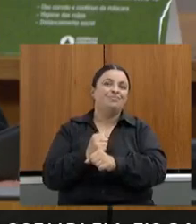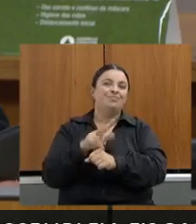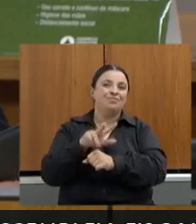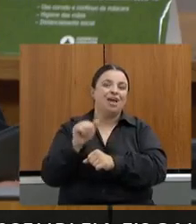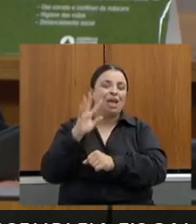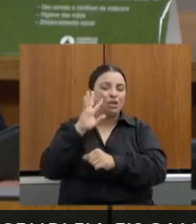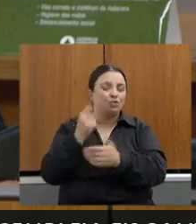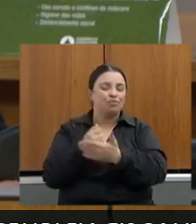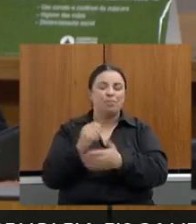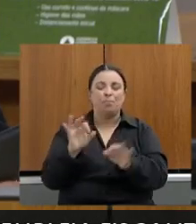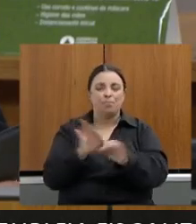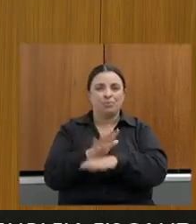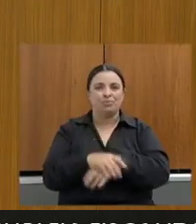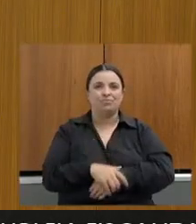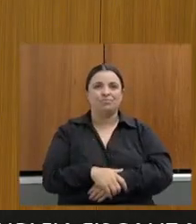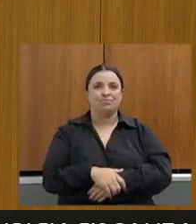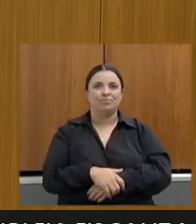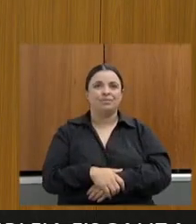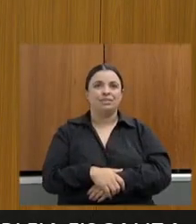o